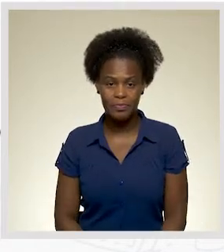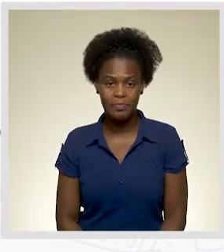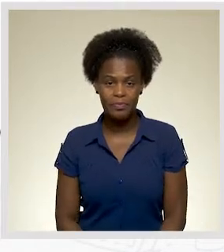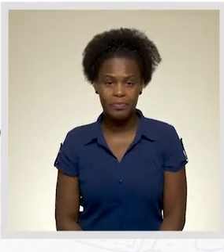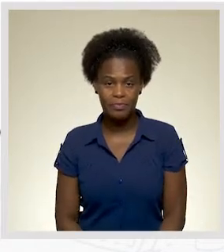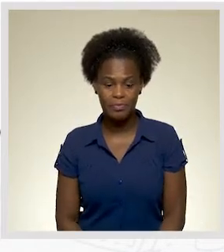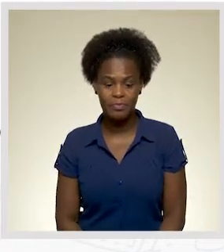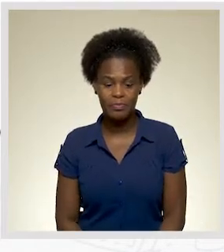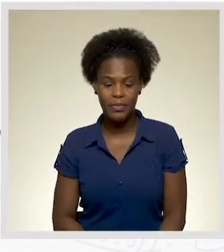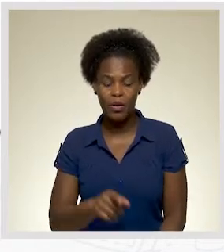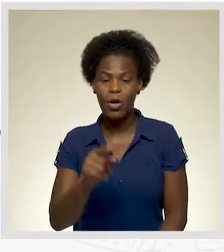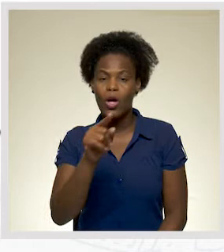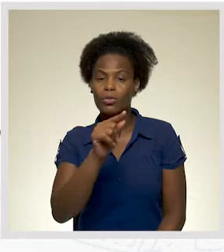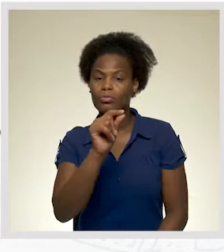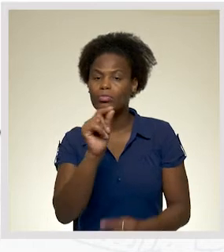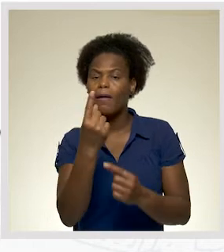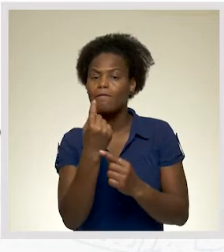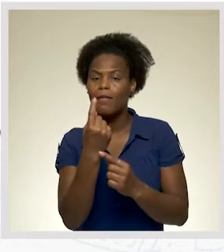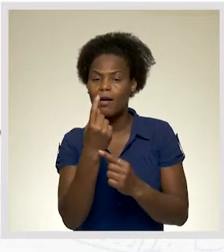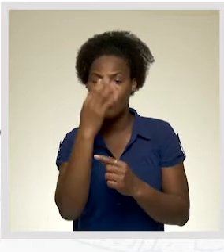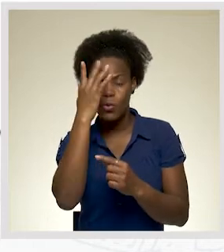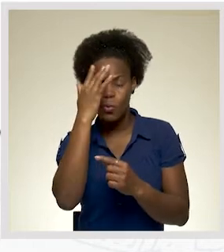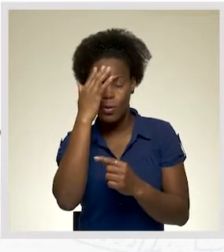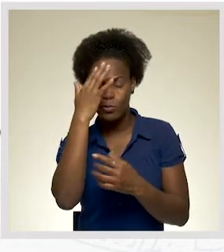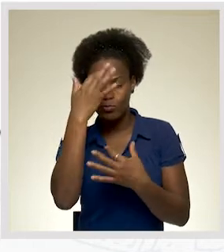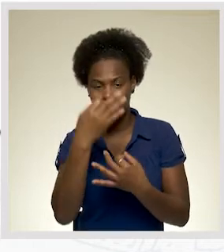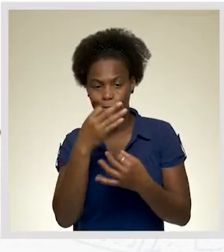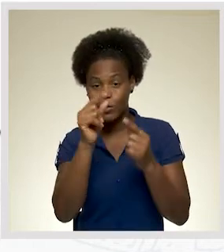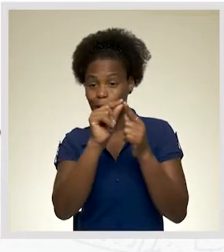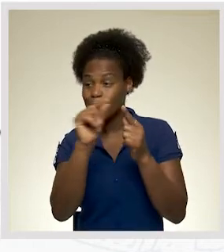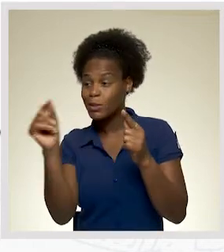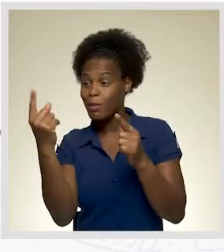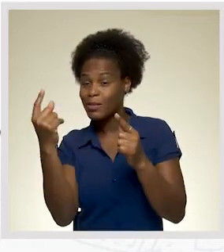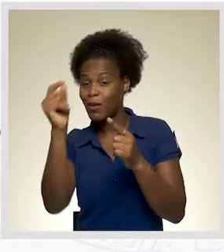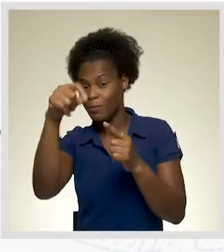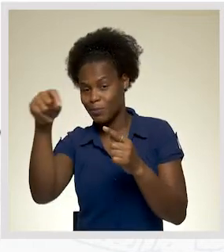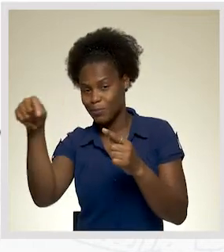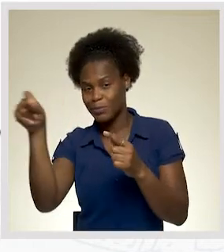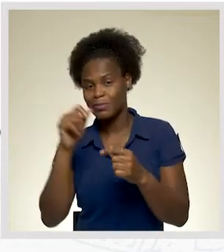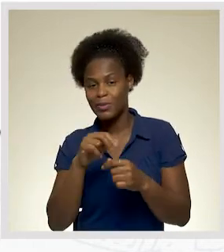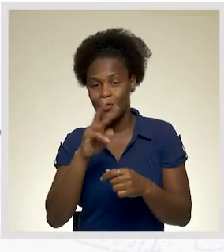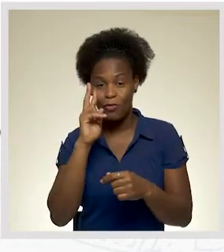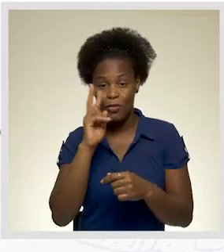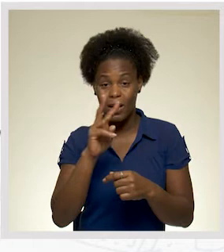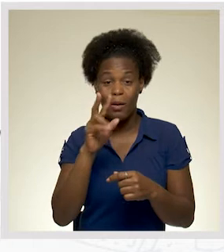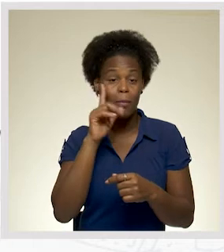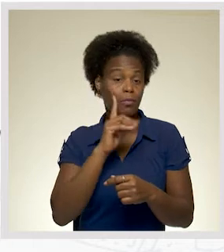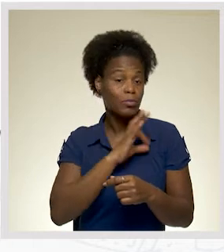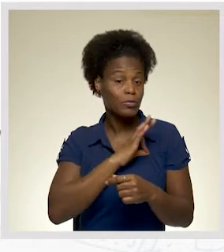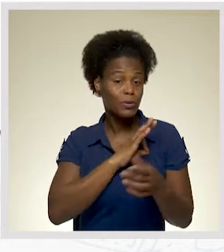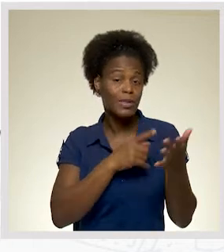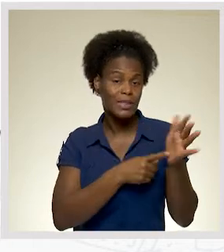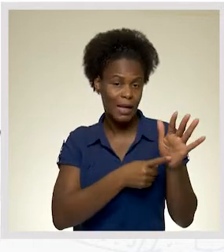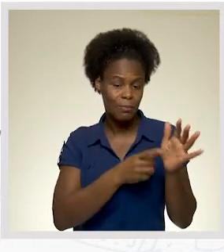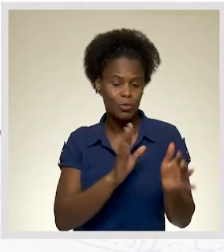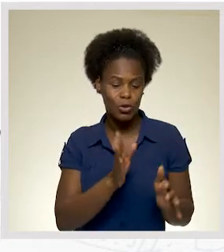Completem com os números adequados. Vejam que a professora já deu um exemplo. A linha A.